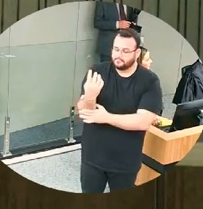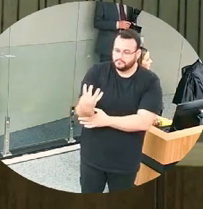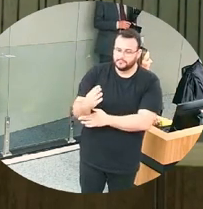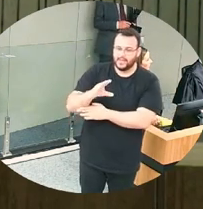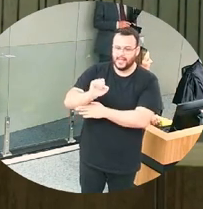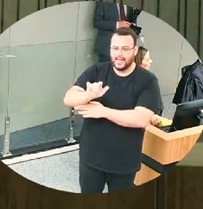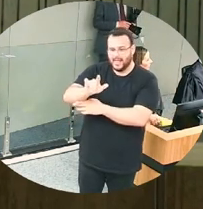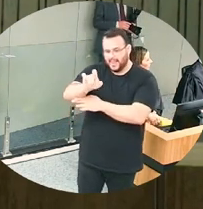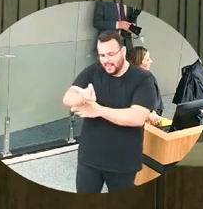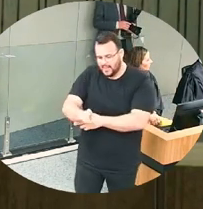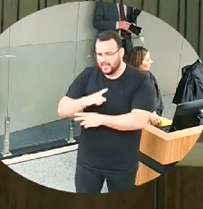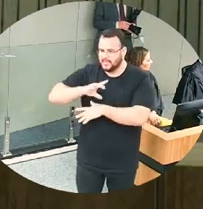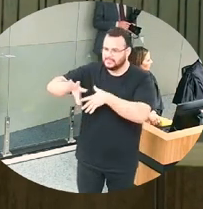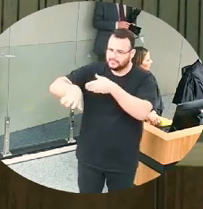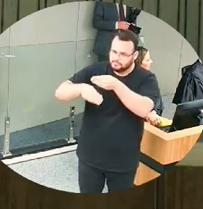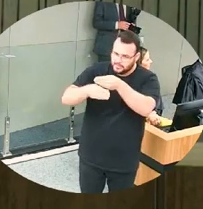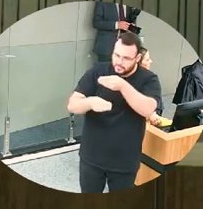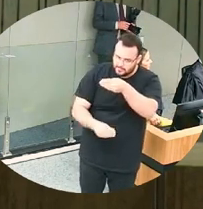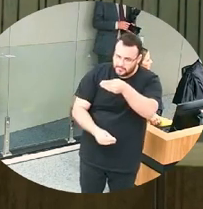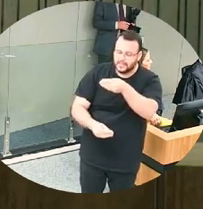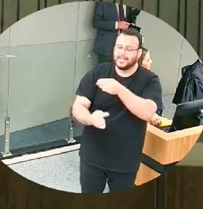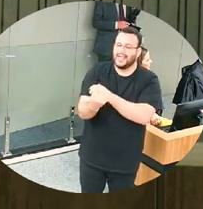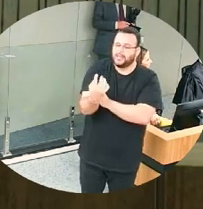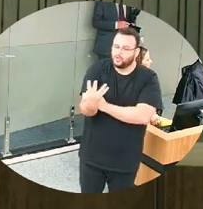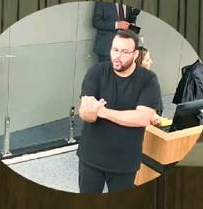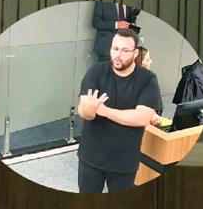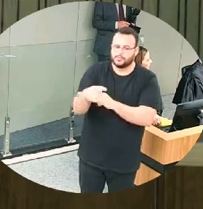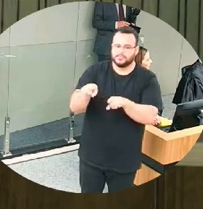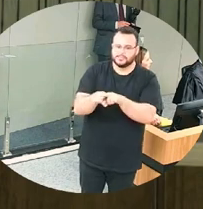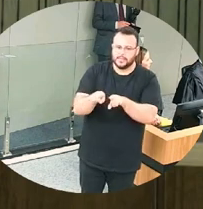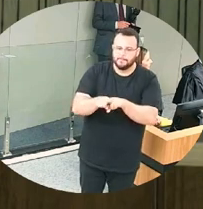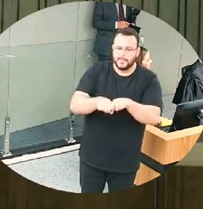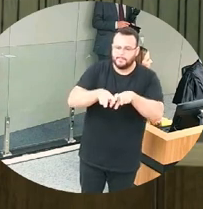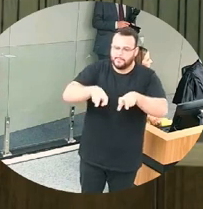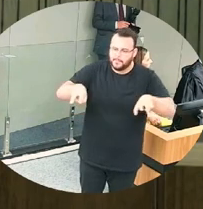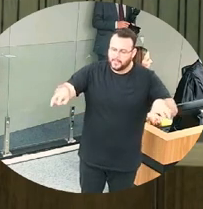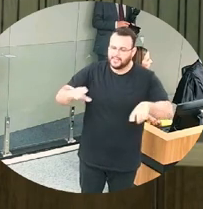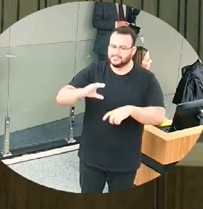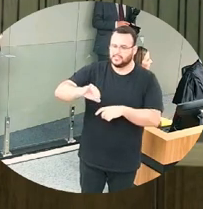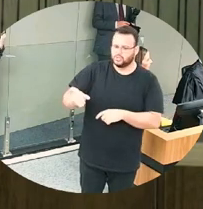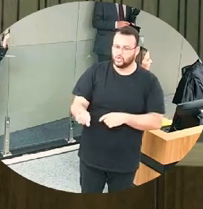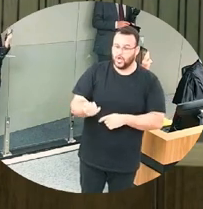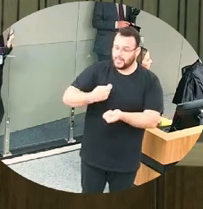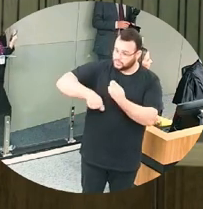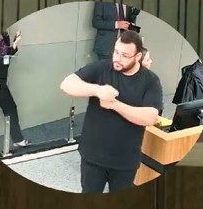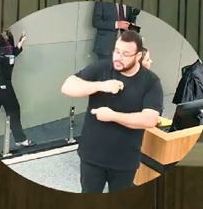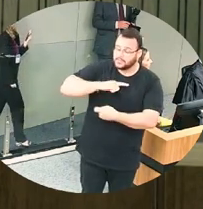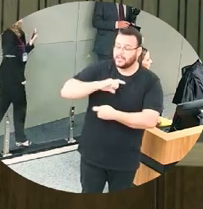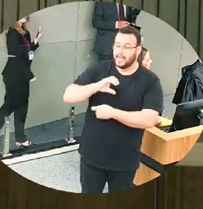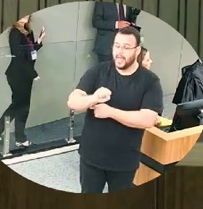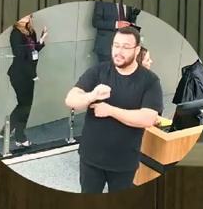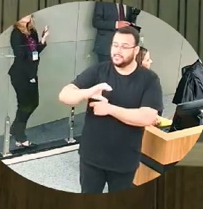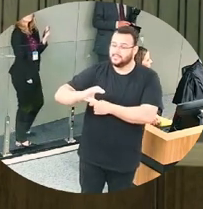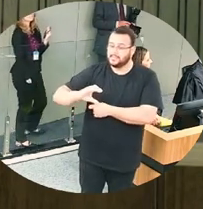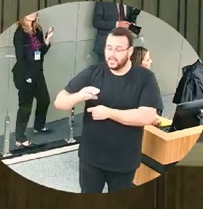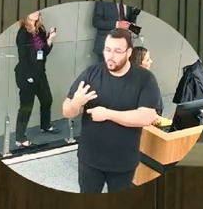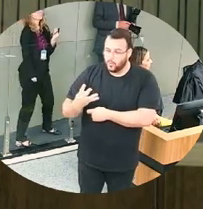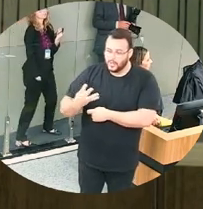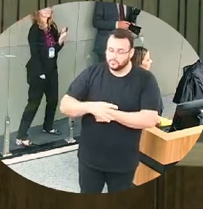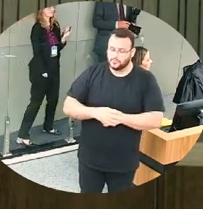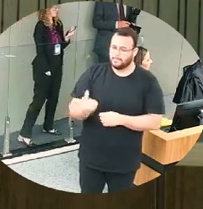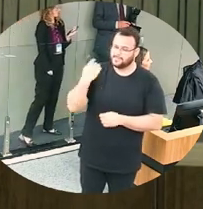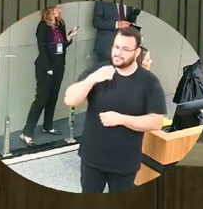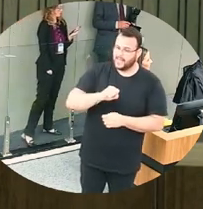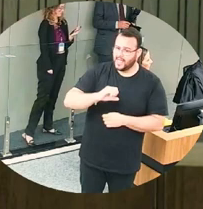calex incrementamos 14 cargos também CJ além de um setor administrativo fc4 e transformamos as antigas